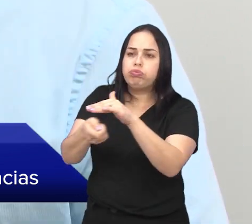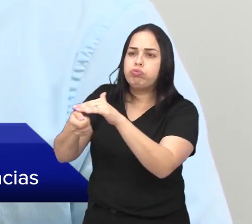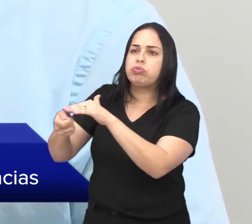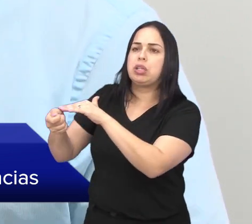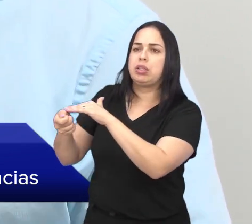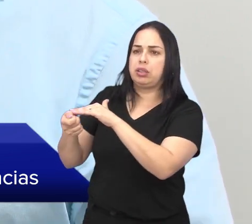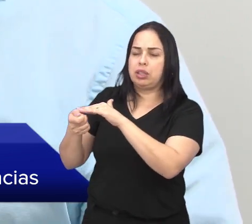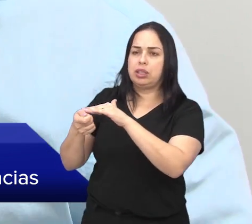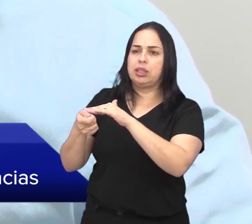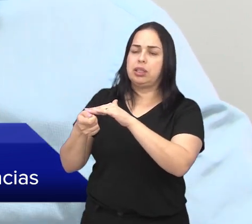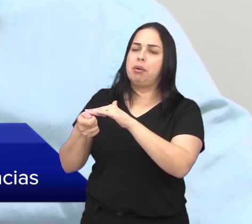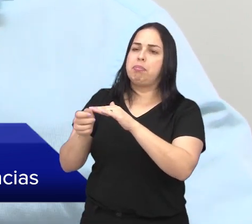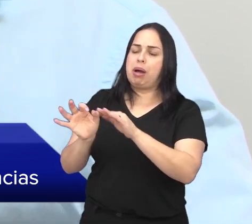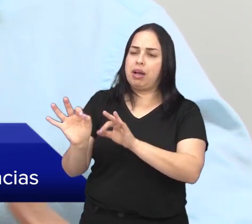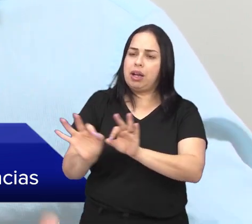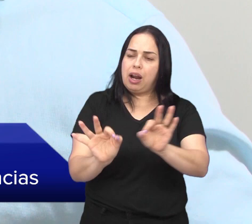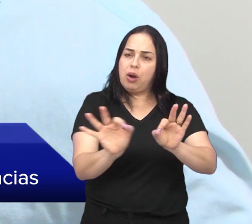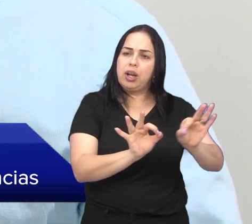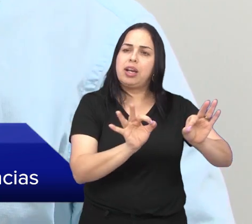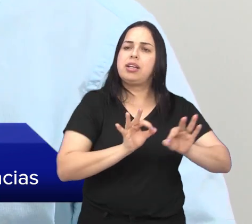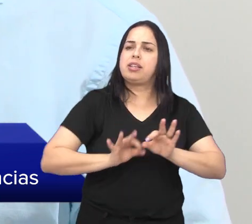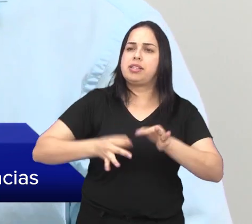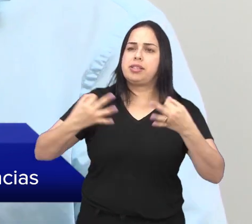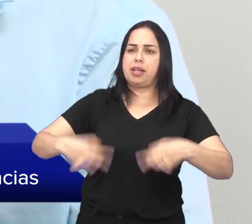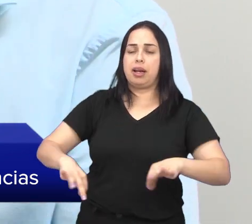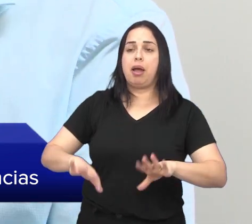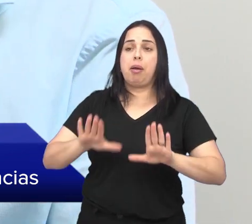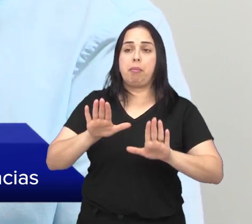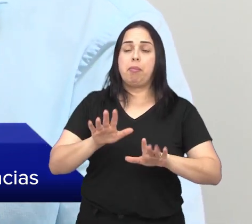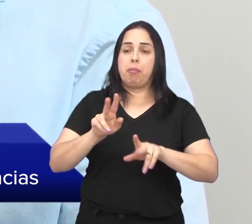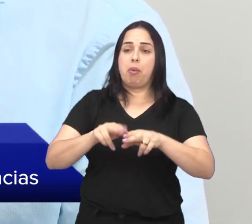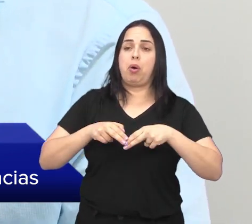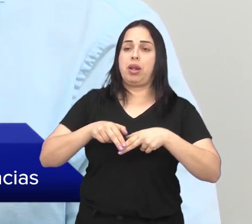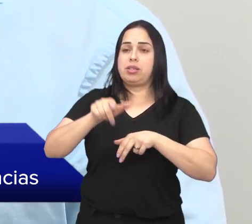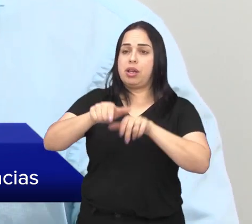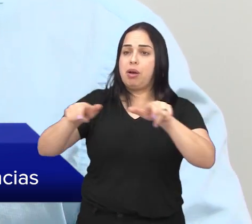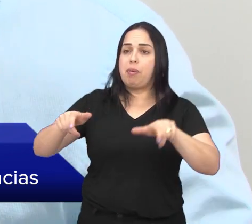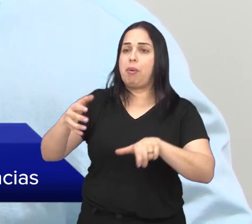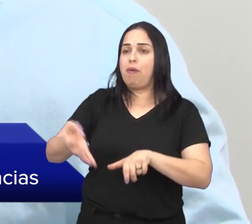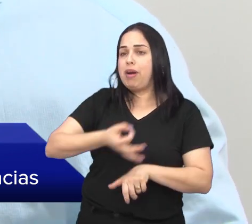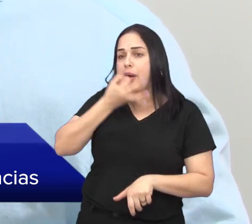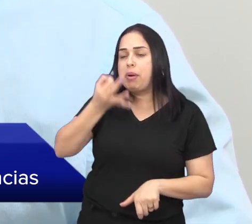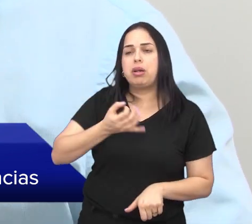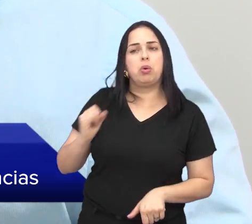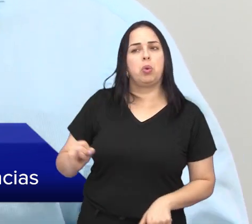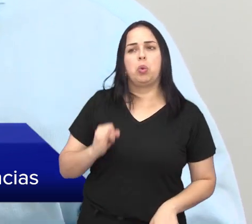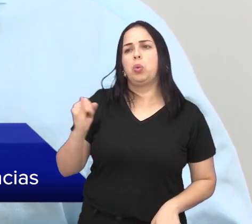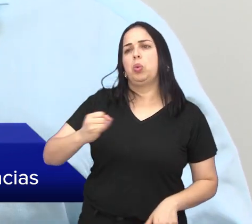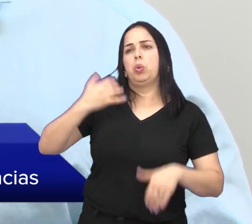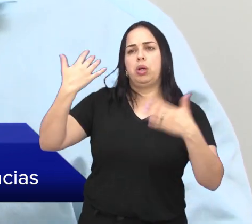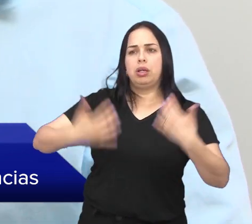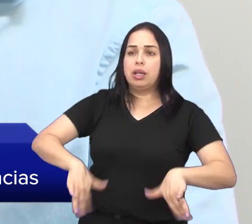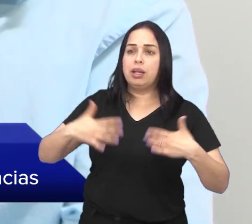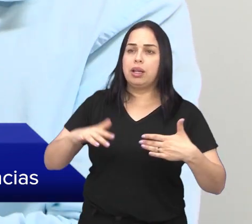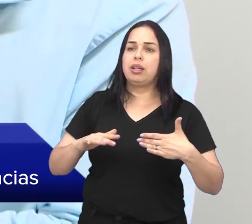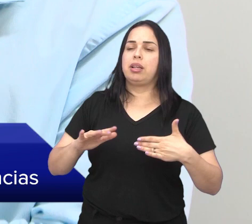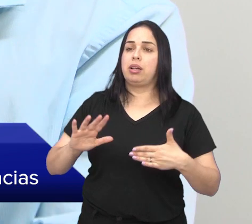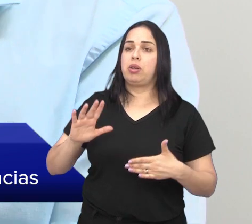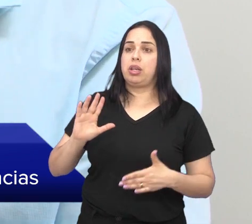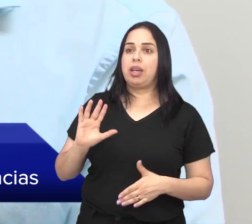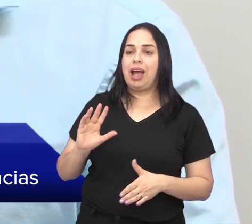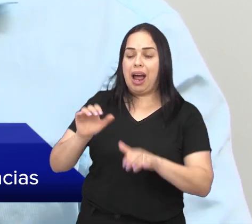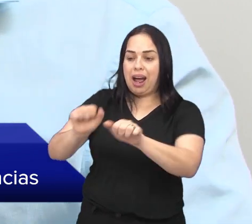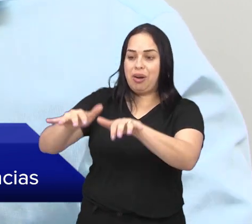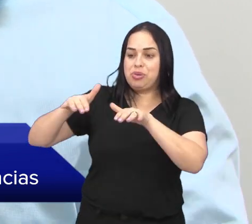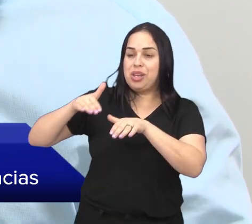entram na prefeitura para poder gerir a cidade como um todo. Então, a participação da população nesse momento é muito importante. E o que aconteceu